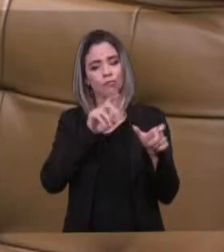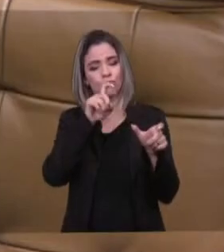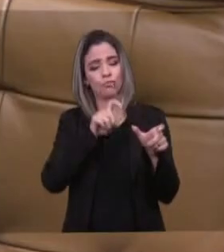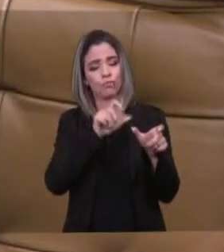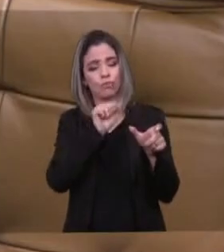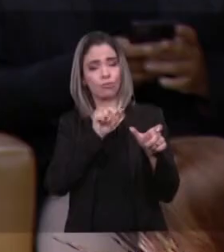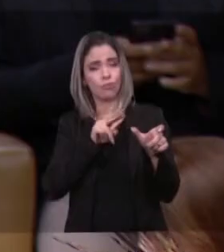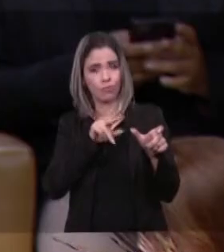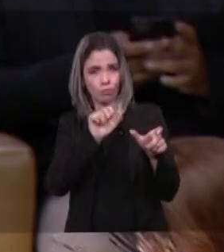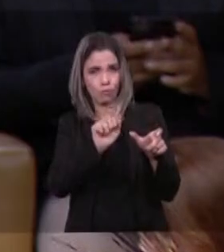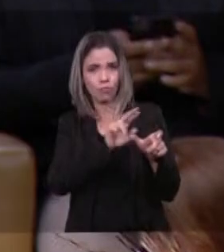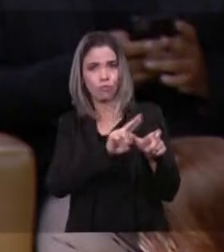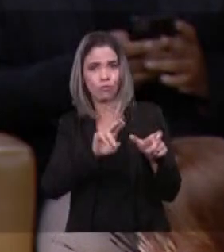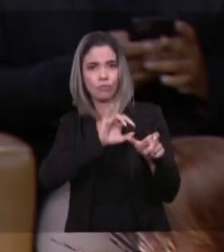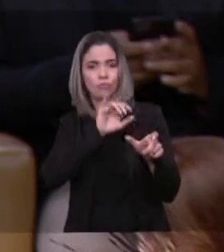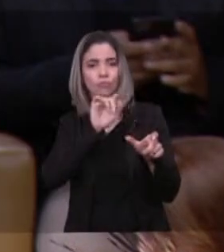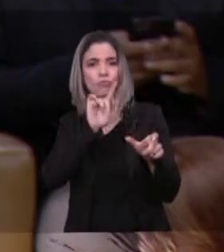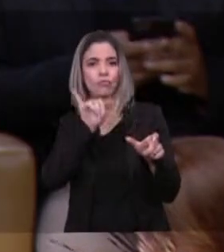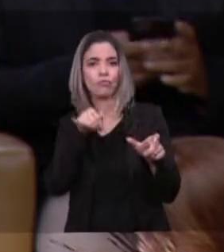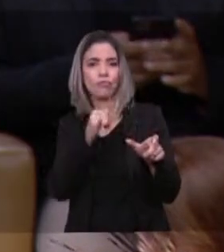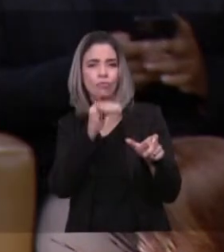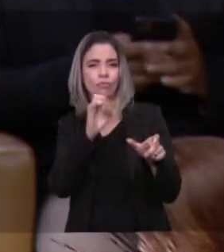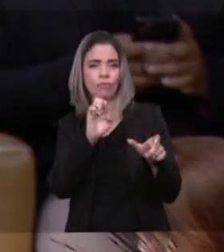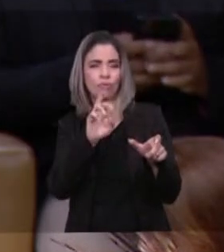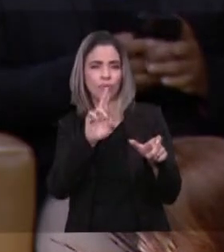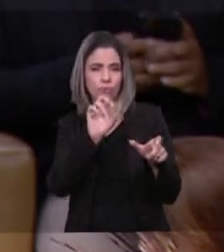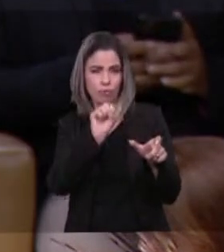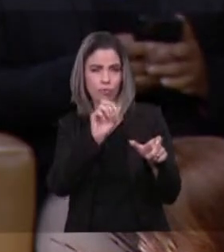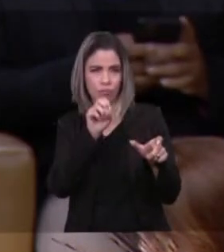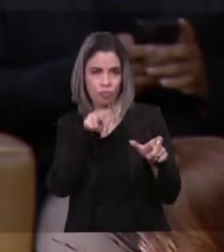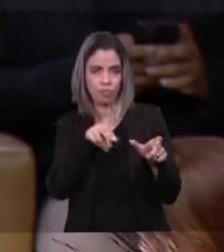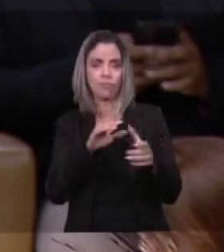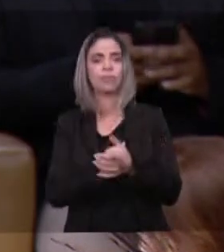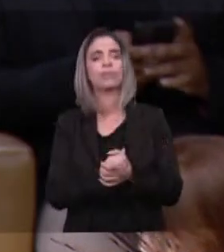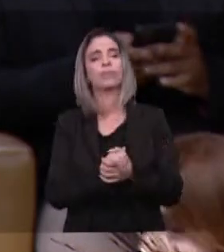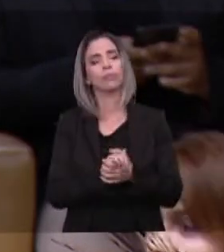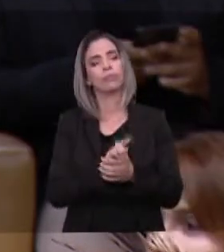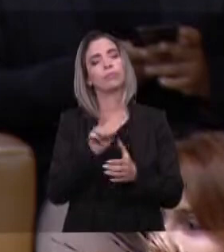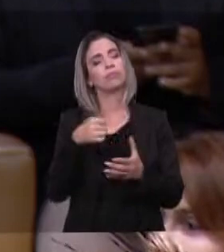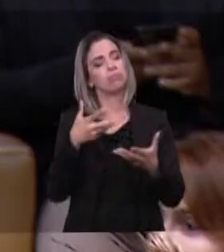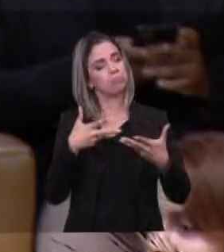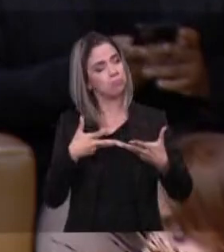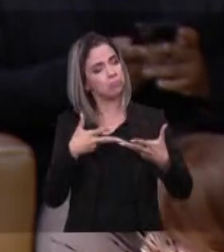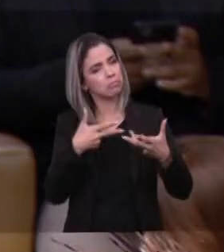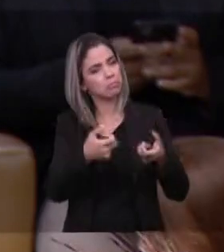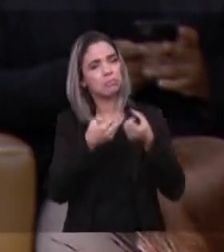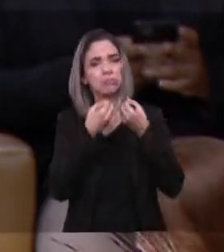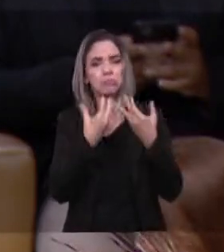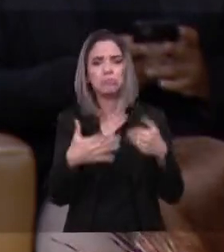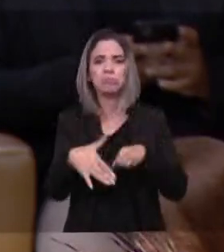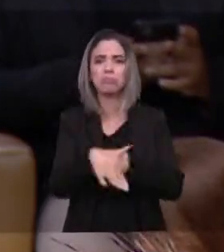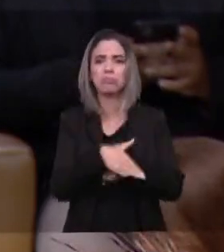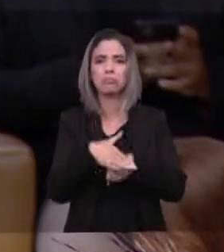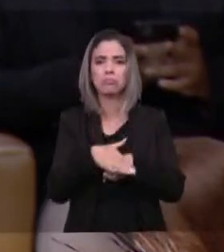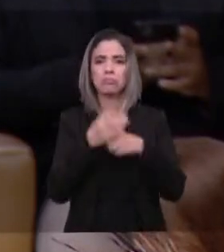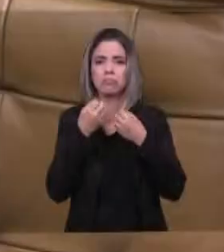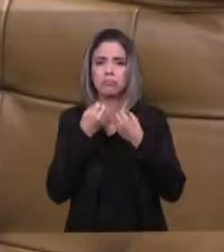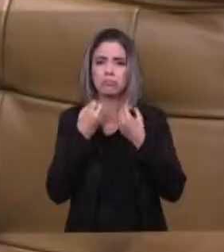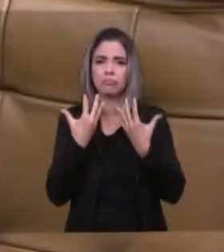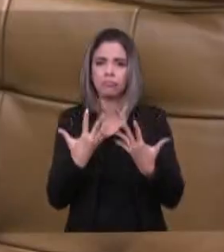Gerson. Em algum momento, muito bem recebidos, conversa muito amigável,